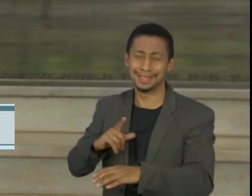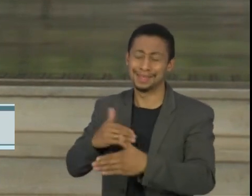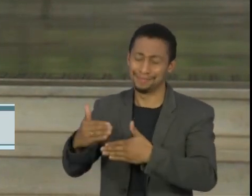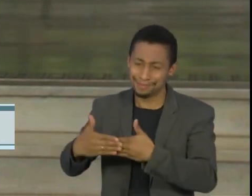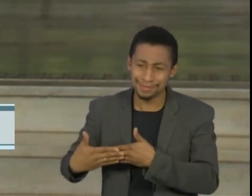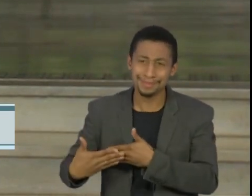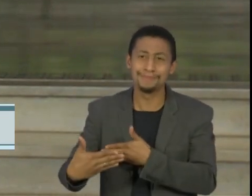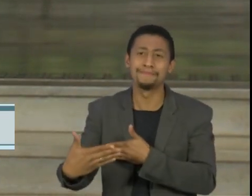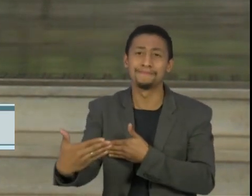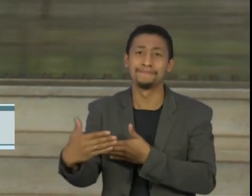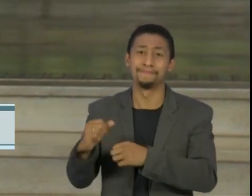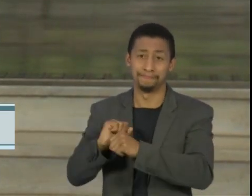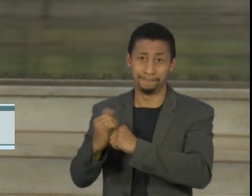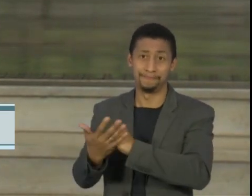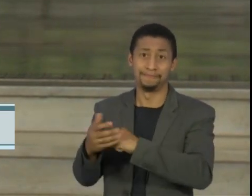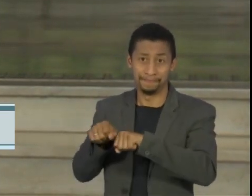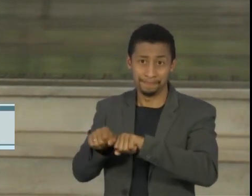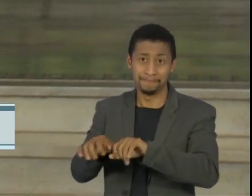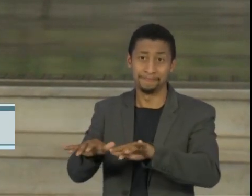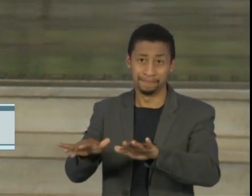pandemia.